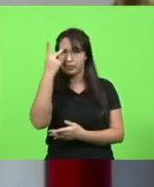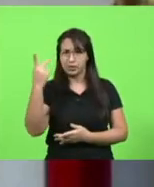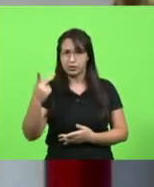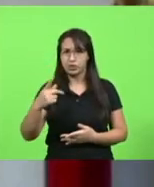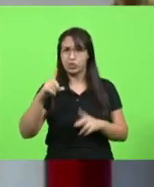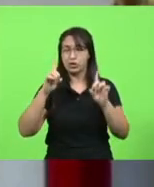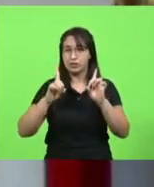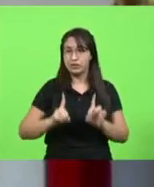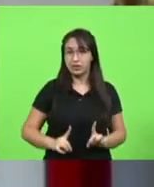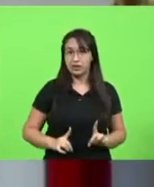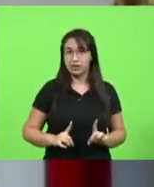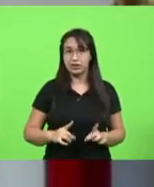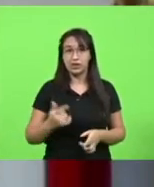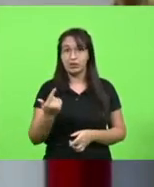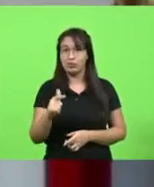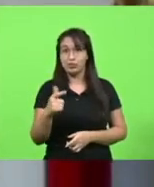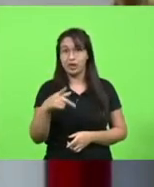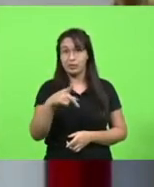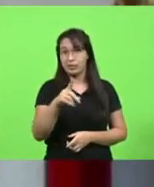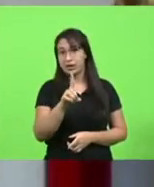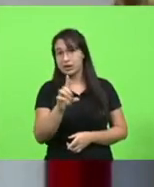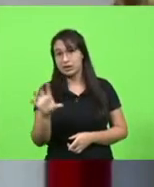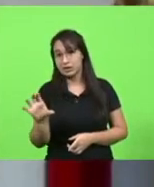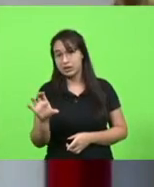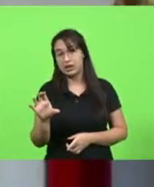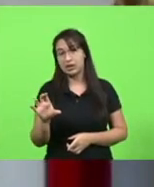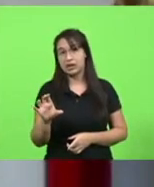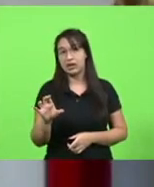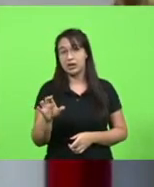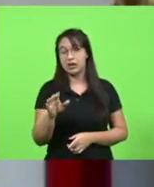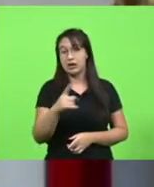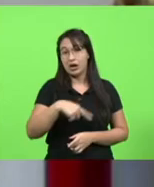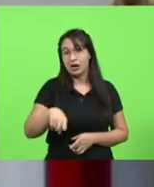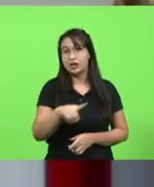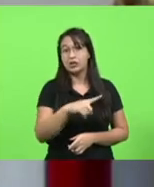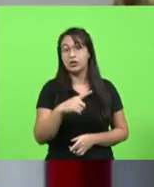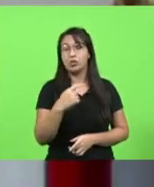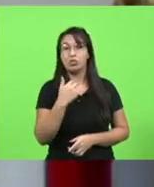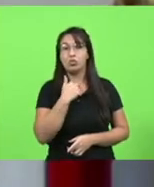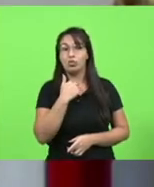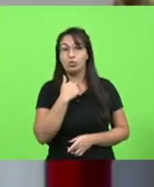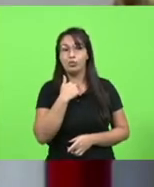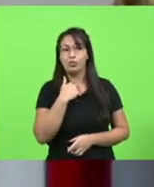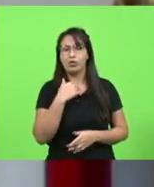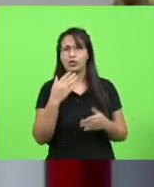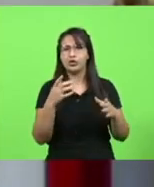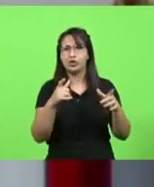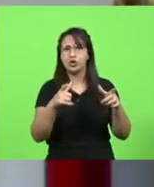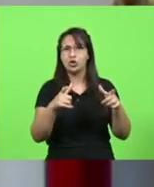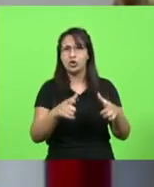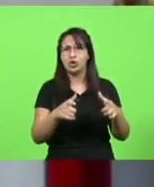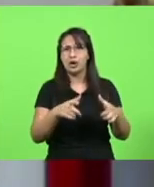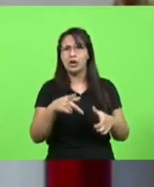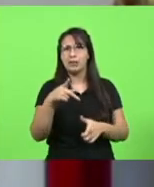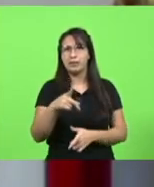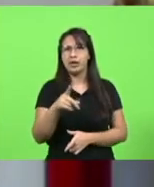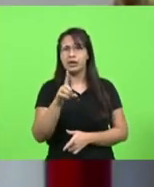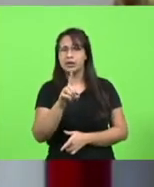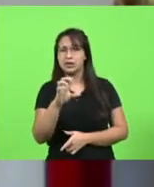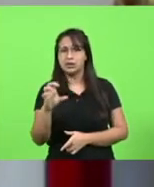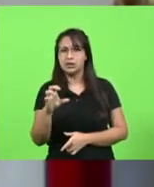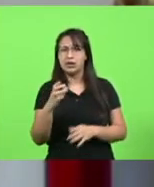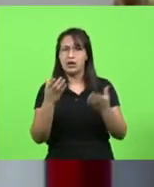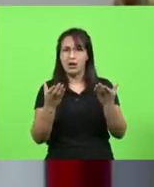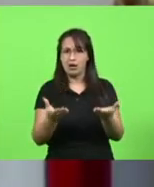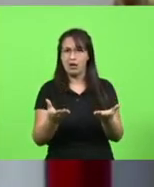recebem BPC. E nós não podemos também colocar o BPC como sendo um elemento na questão